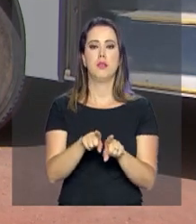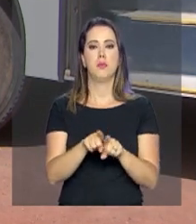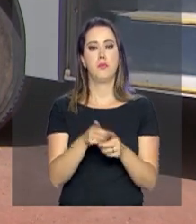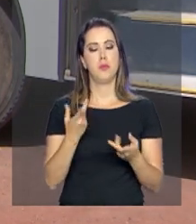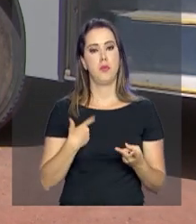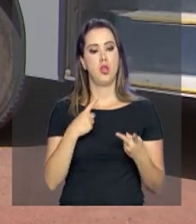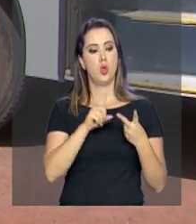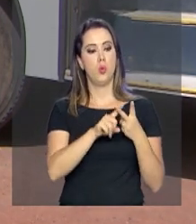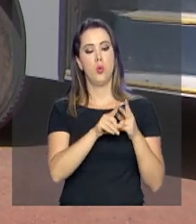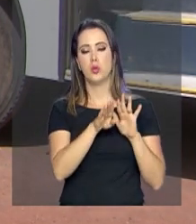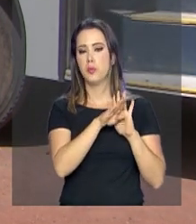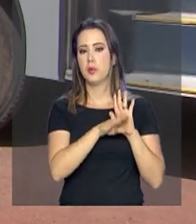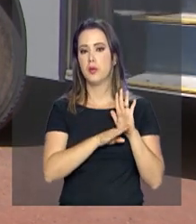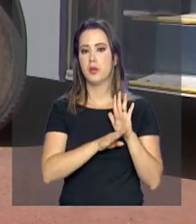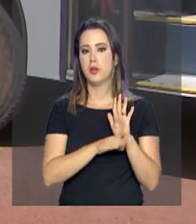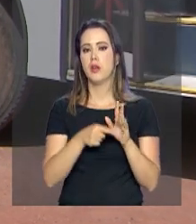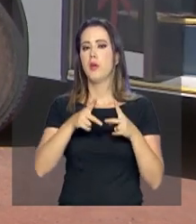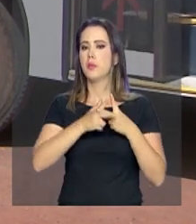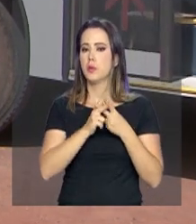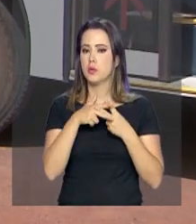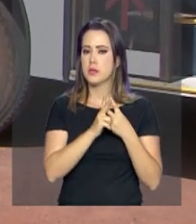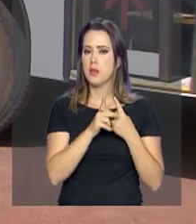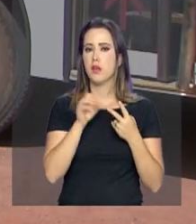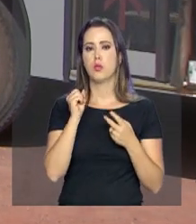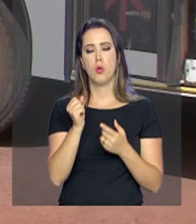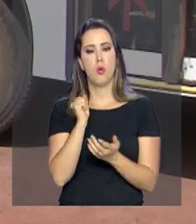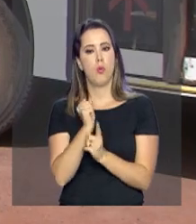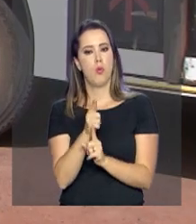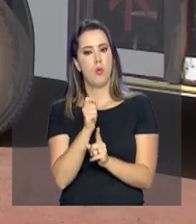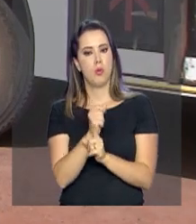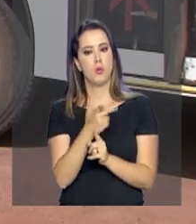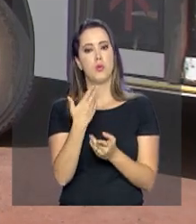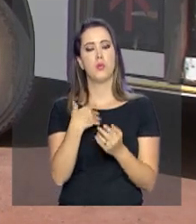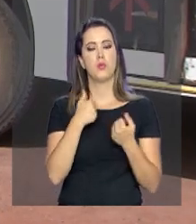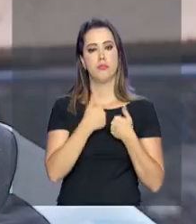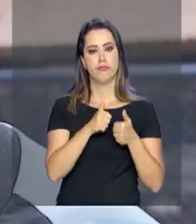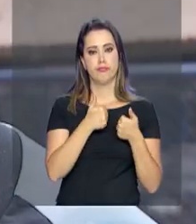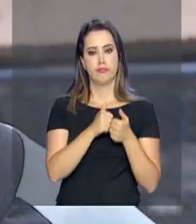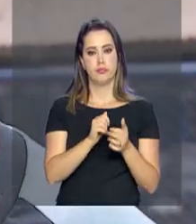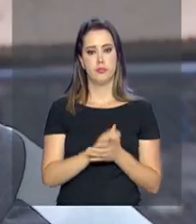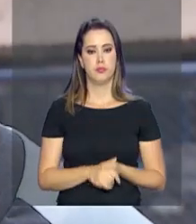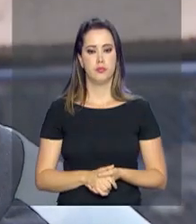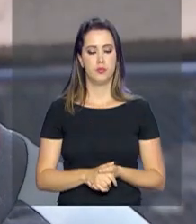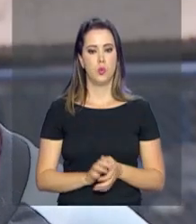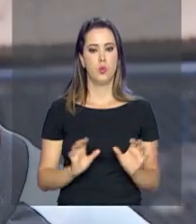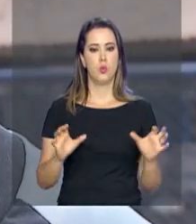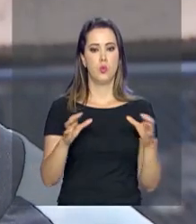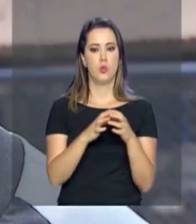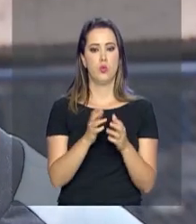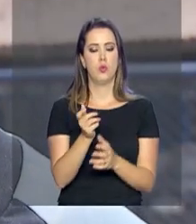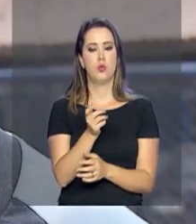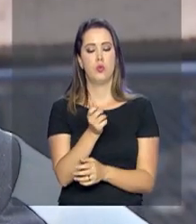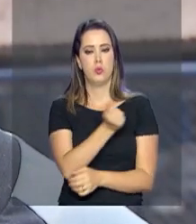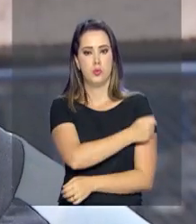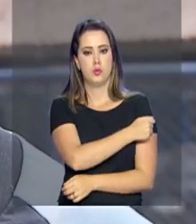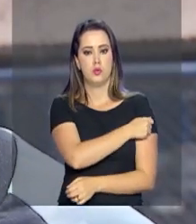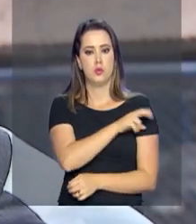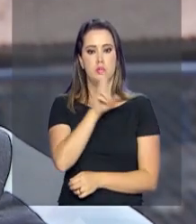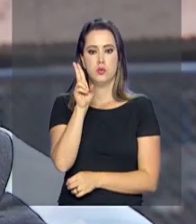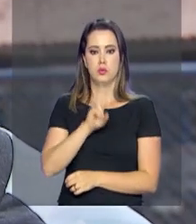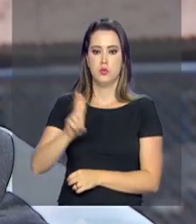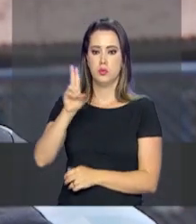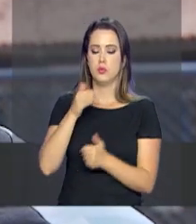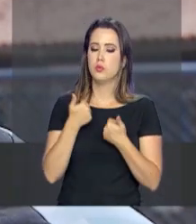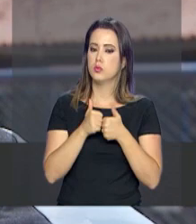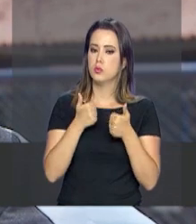para locação de ônibus terceirizados como é o caso aqui dessa escola grande parte dos alunos utilizam ver se essa modalidade de transporte